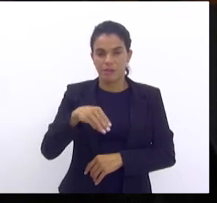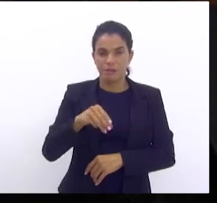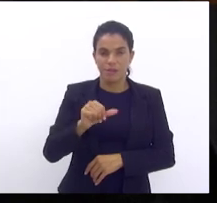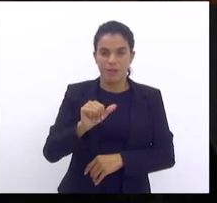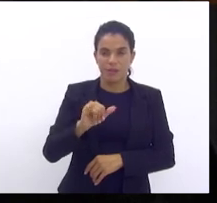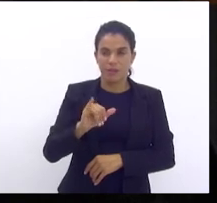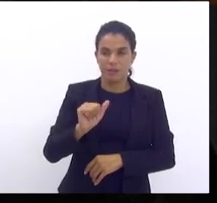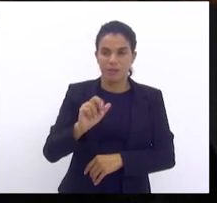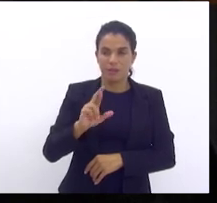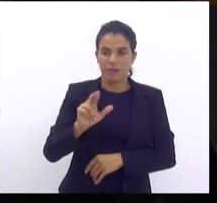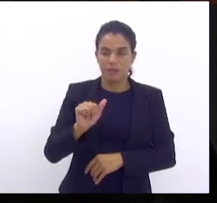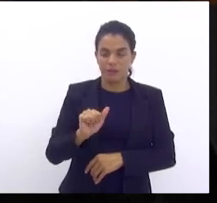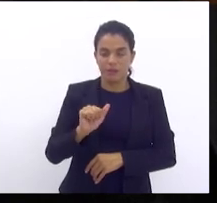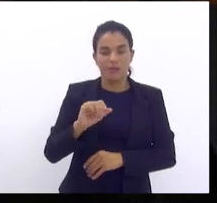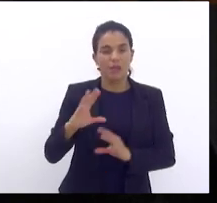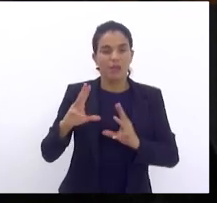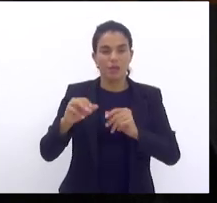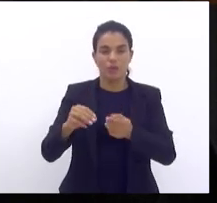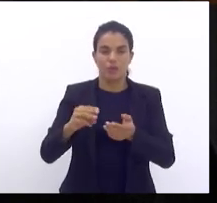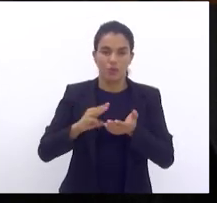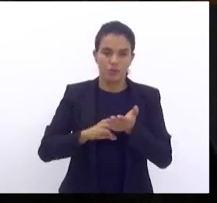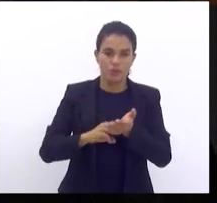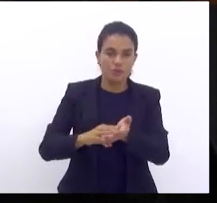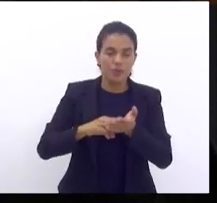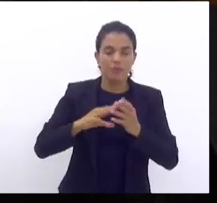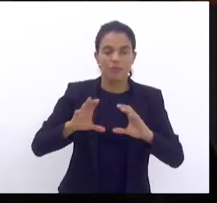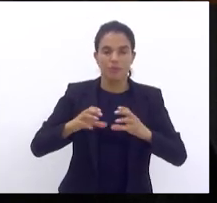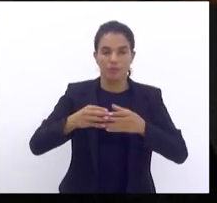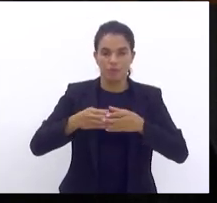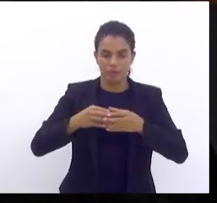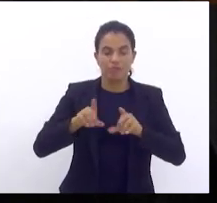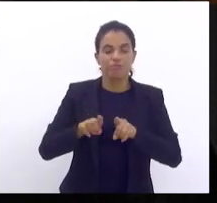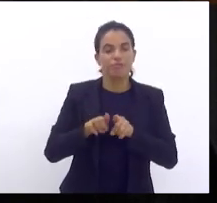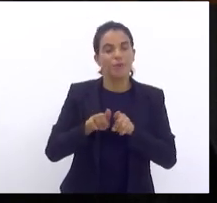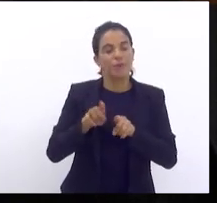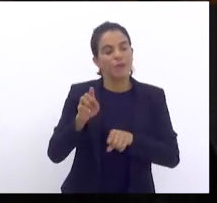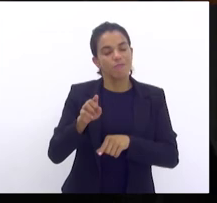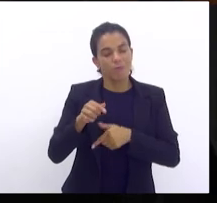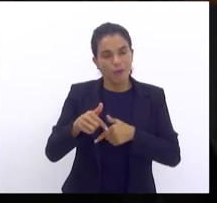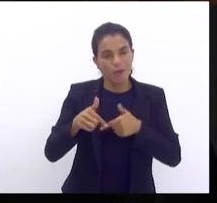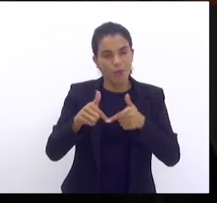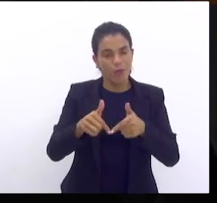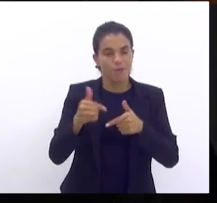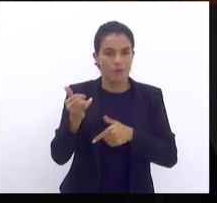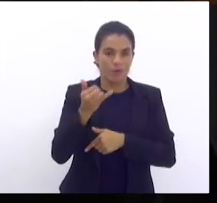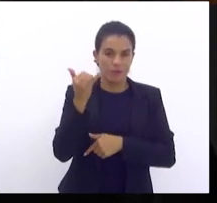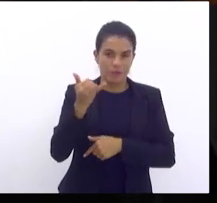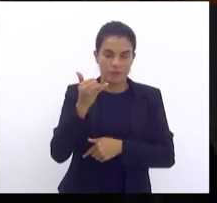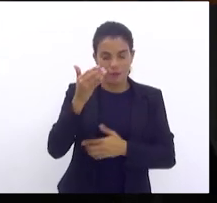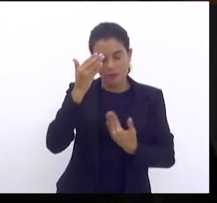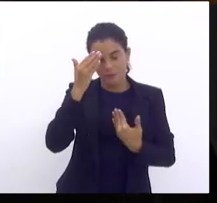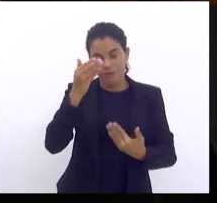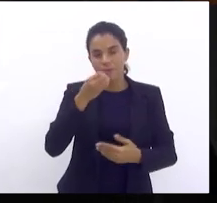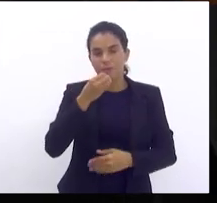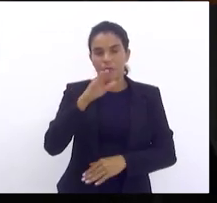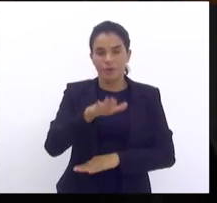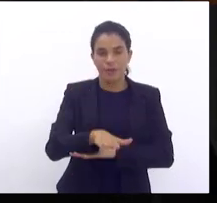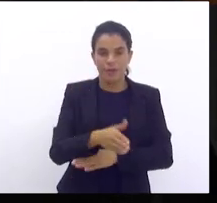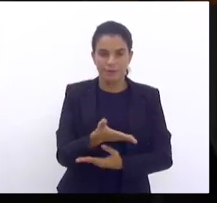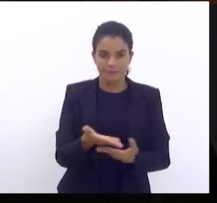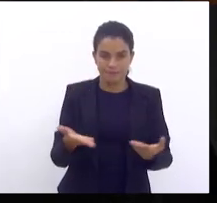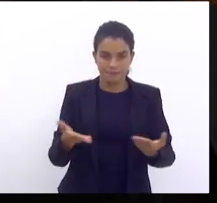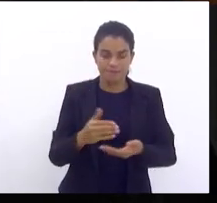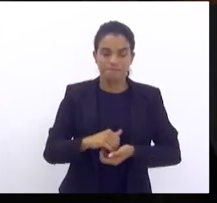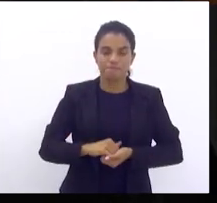membros daquela comunidade que tem atuado de uma maneira tão importante para ajudar outras pessoas que precisam obrigado boa tarde